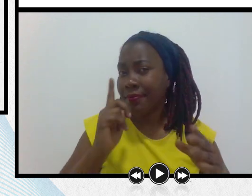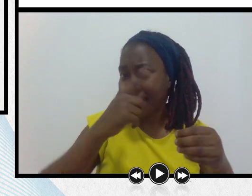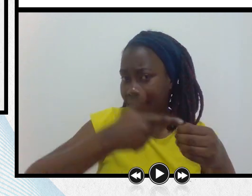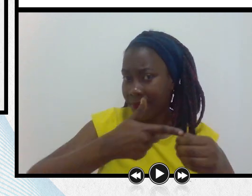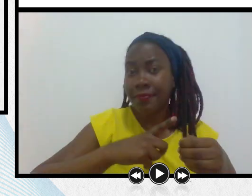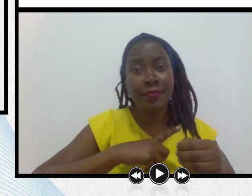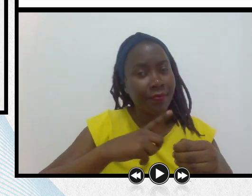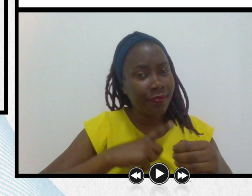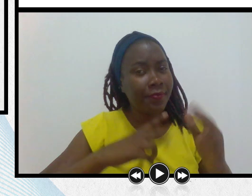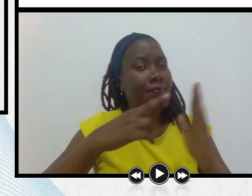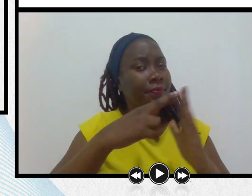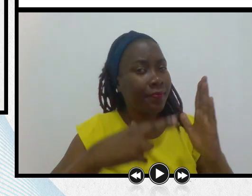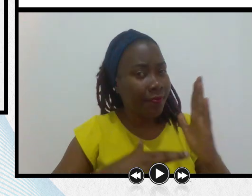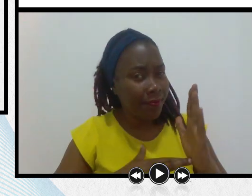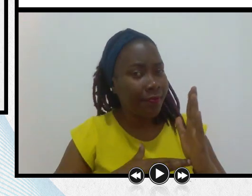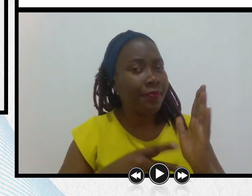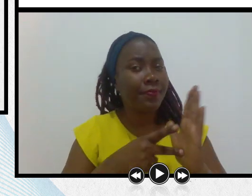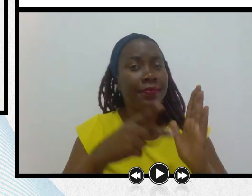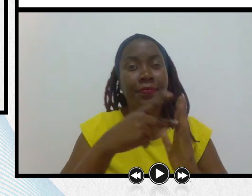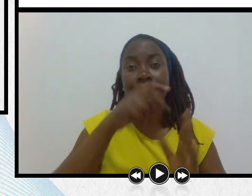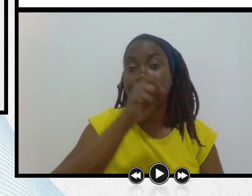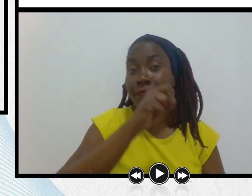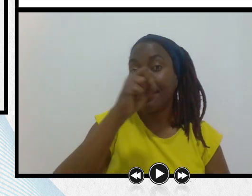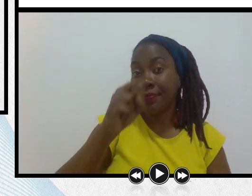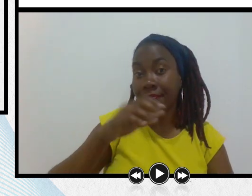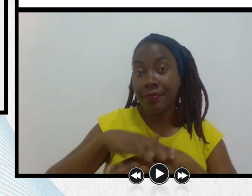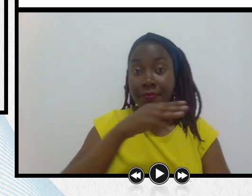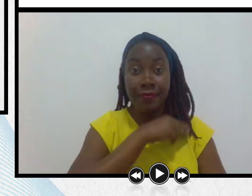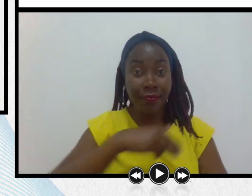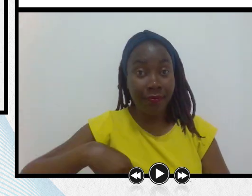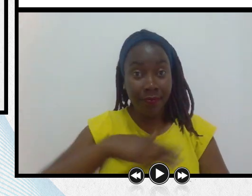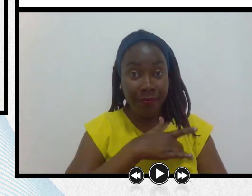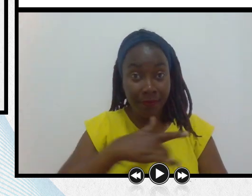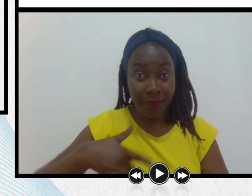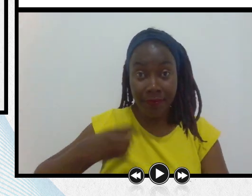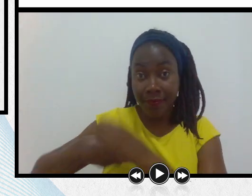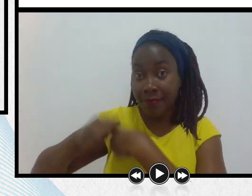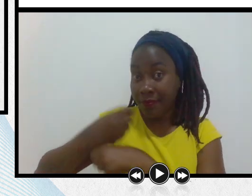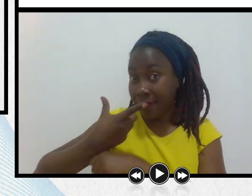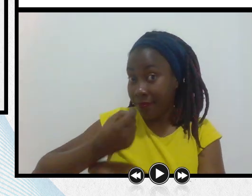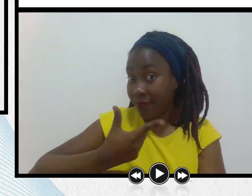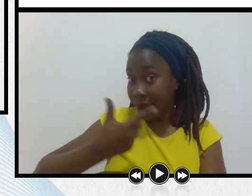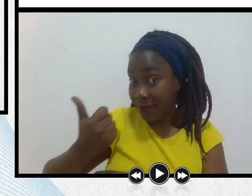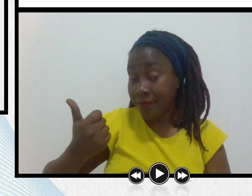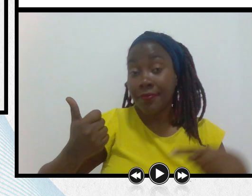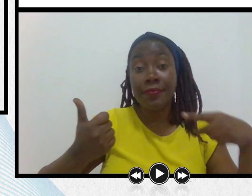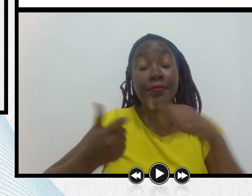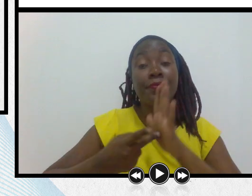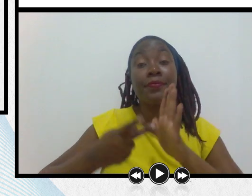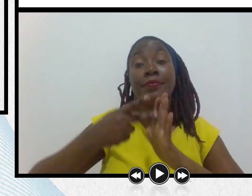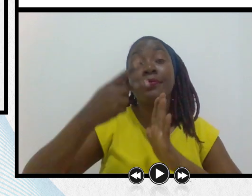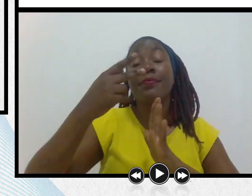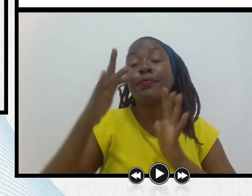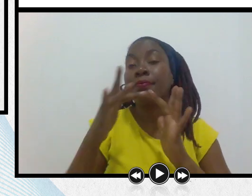ela tem, né, uma normativa, que é a portaria 888 do Ministério da Saúde, de 2021, e essa portaria